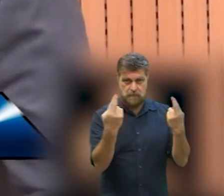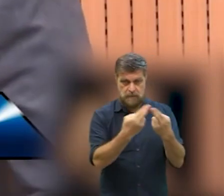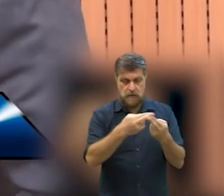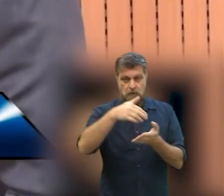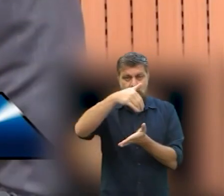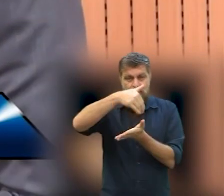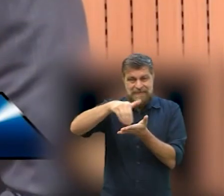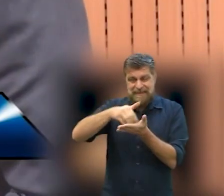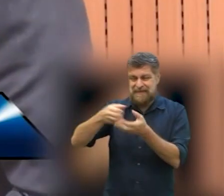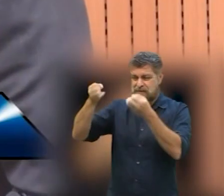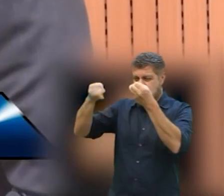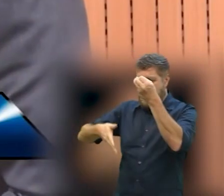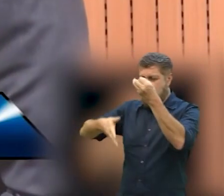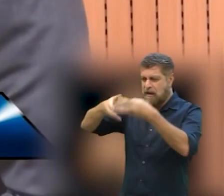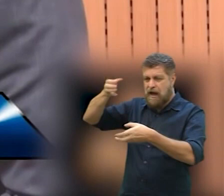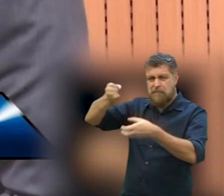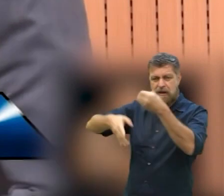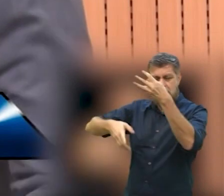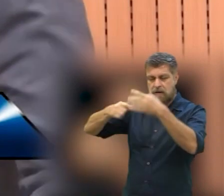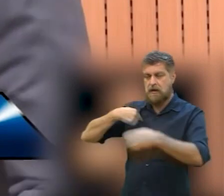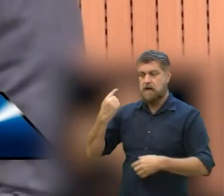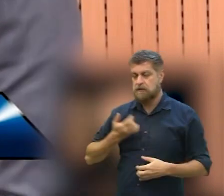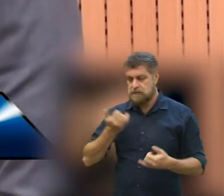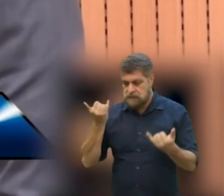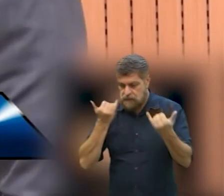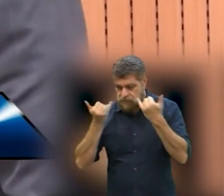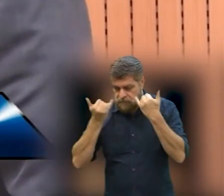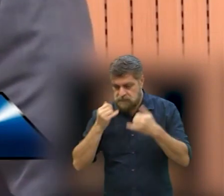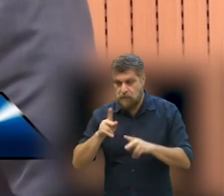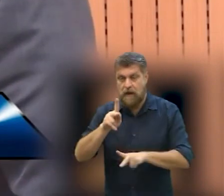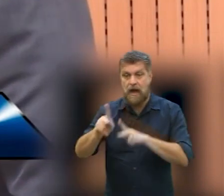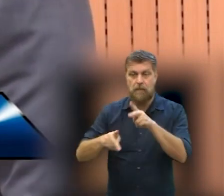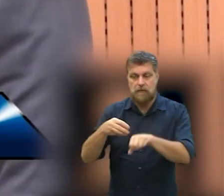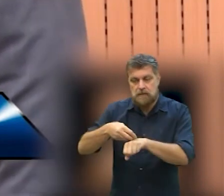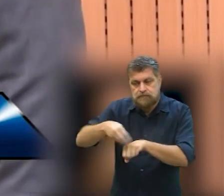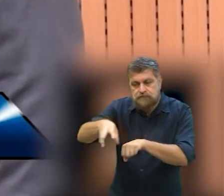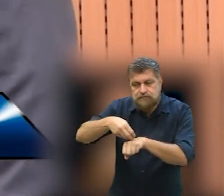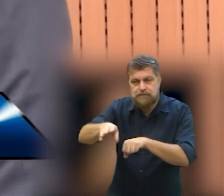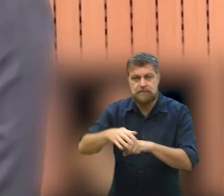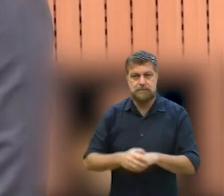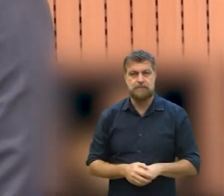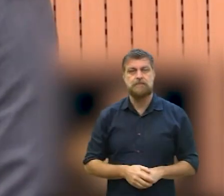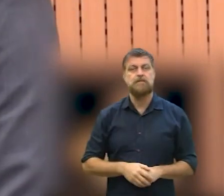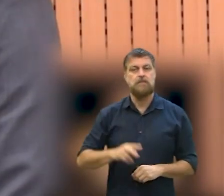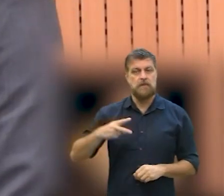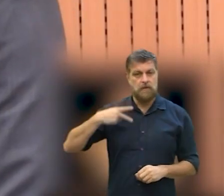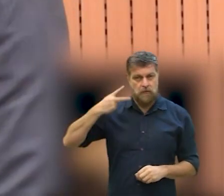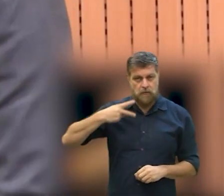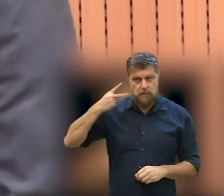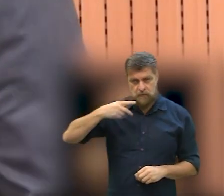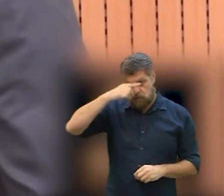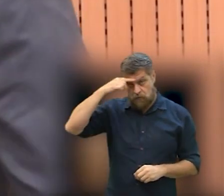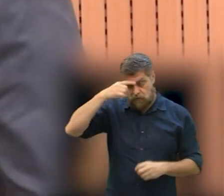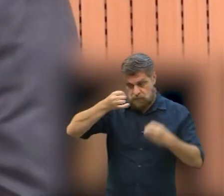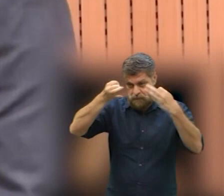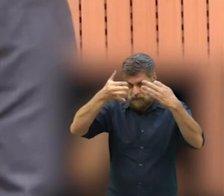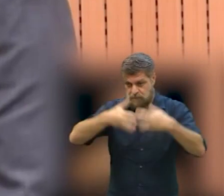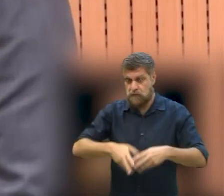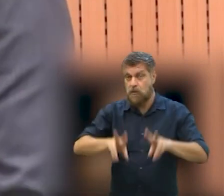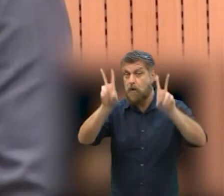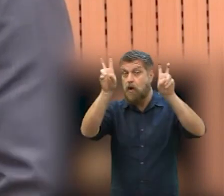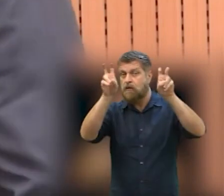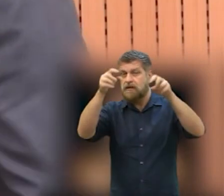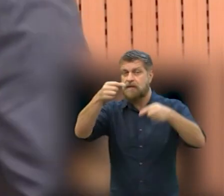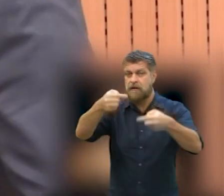esse esclarecimento do secretário e dando todas as informações aí à população da cidade. O parlamentar destacou alguns